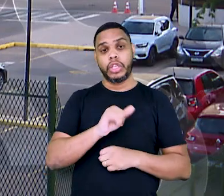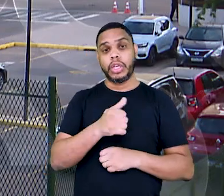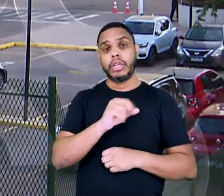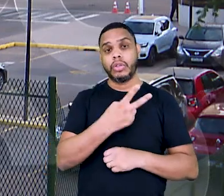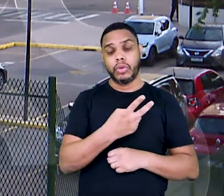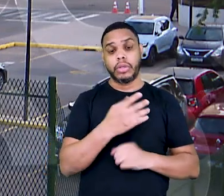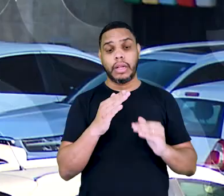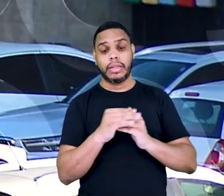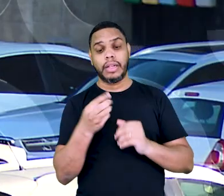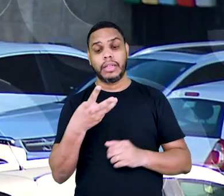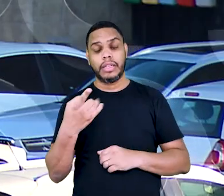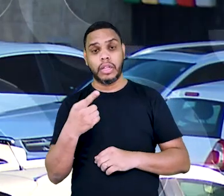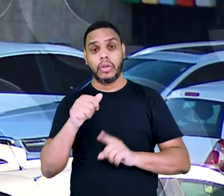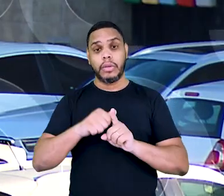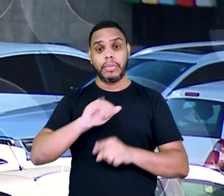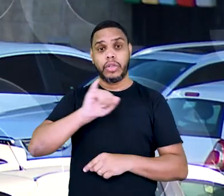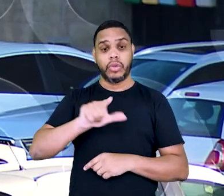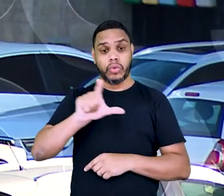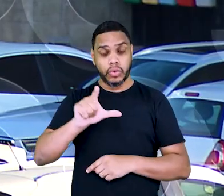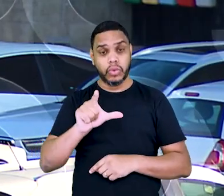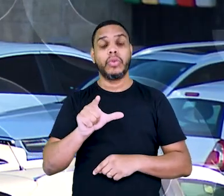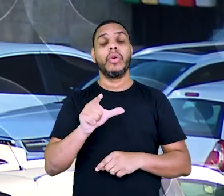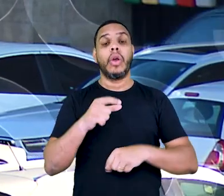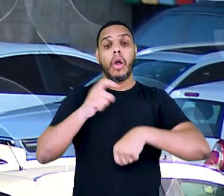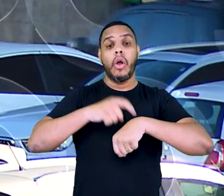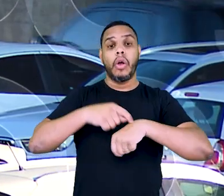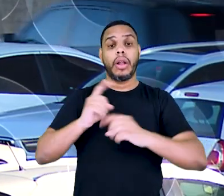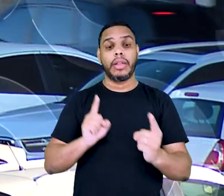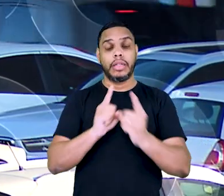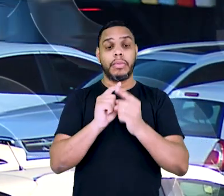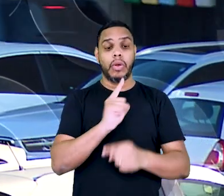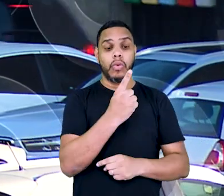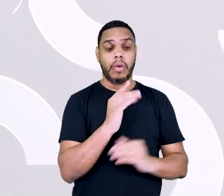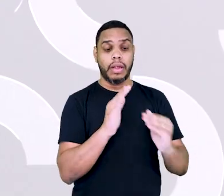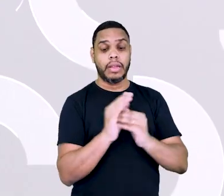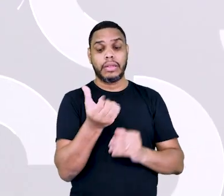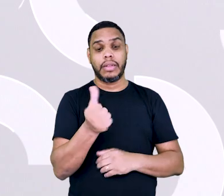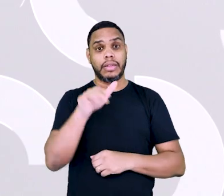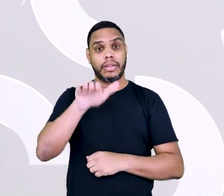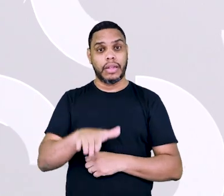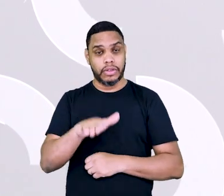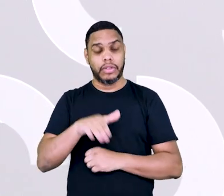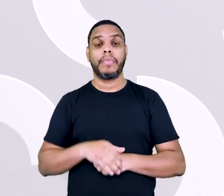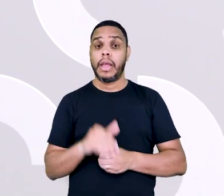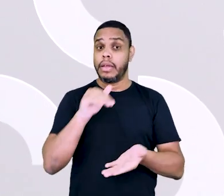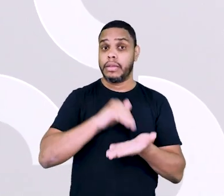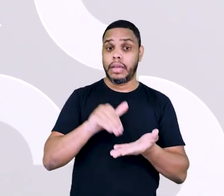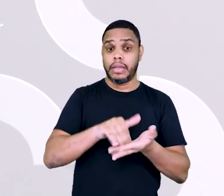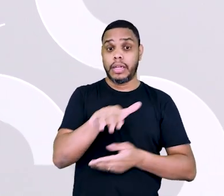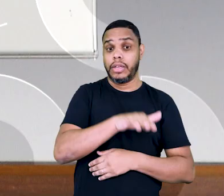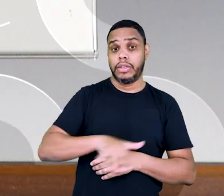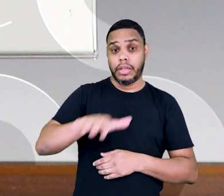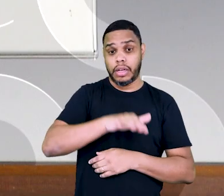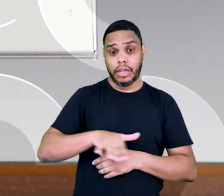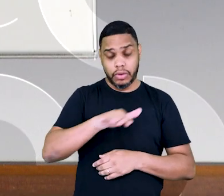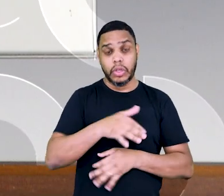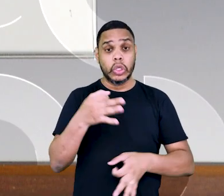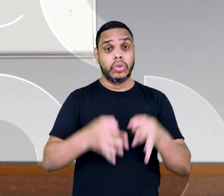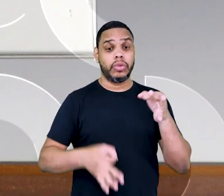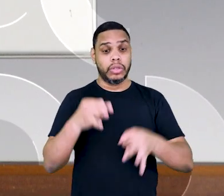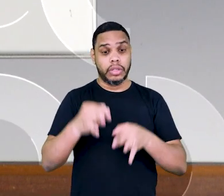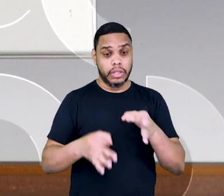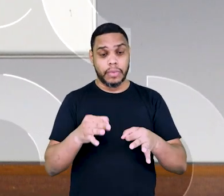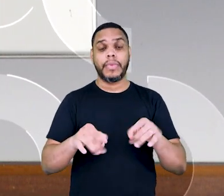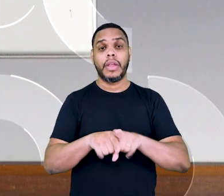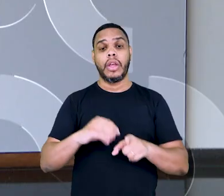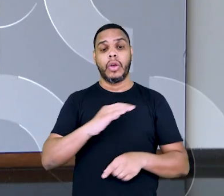31 de julho, o funcionamento geral será de 1 às 6 da tarde. A Secretaria-Geral Judiciária, a Coordenadoria